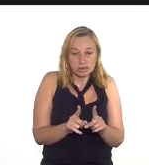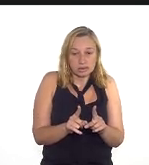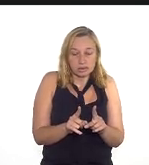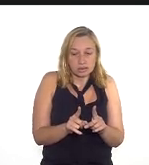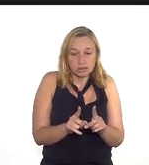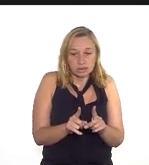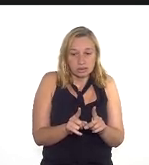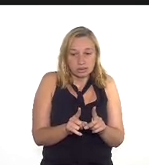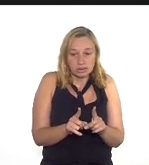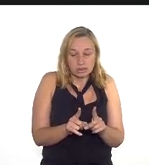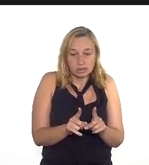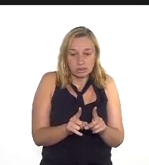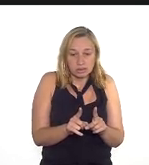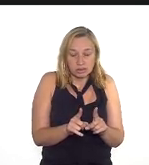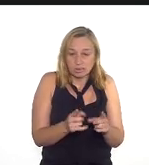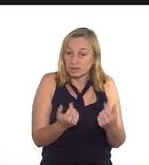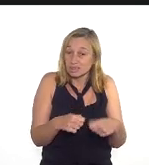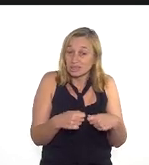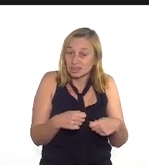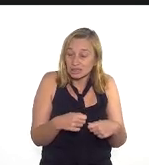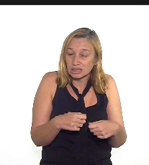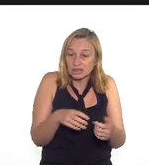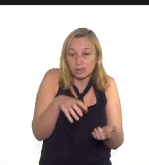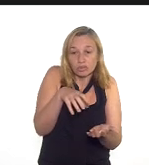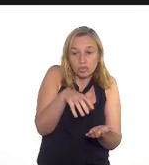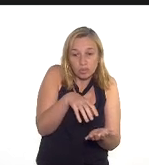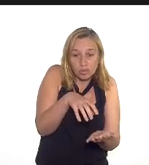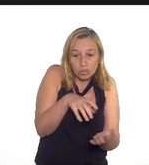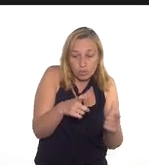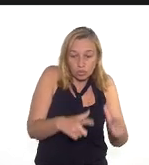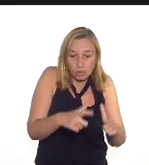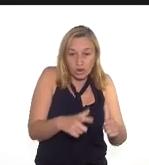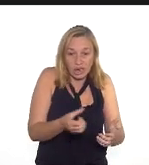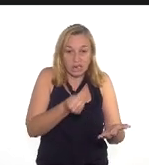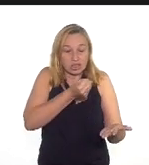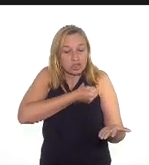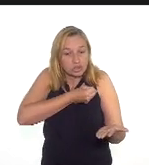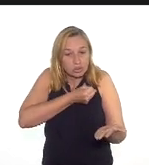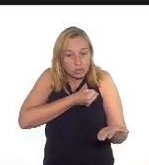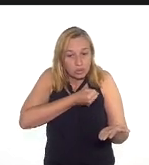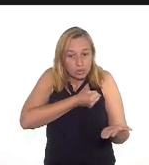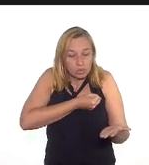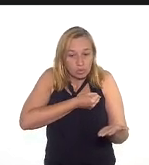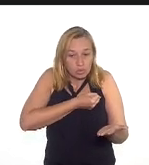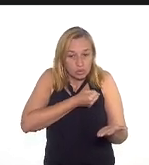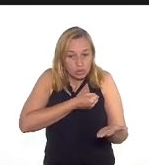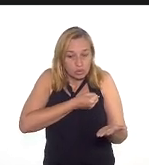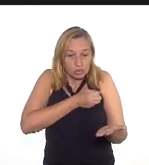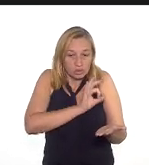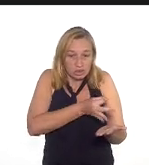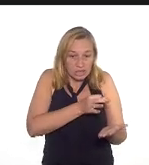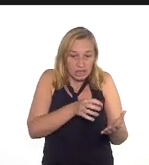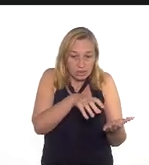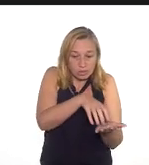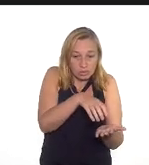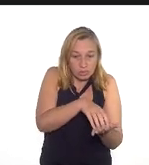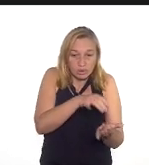temos credibilidade de ter uma espécie de um banco de dados comum a todos, ou o acesso da Cefaz aos bancos de dados da